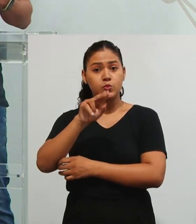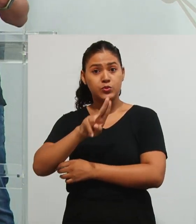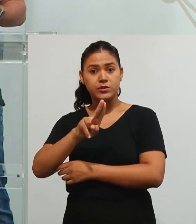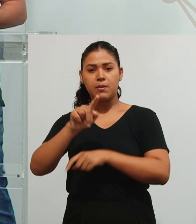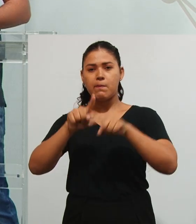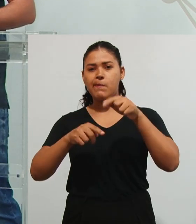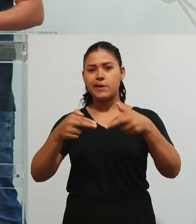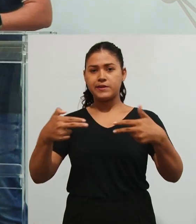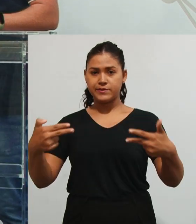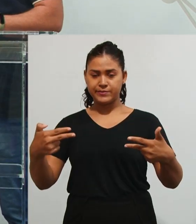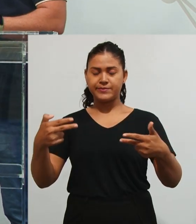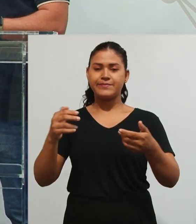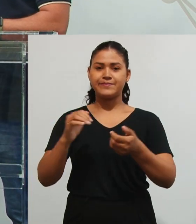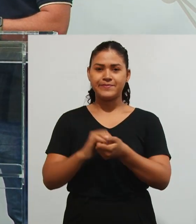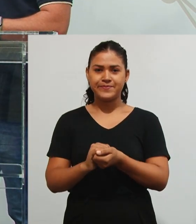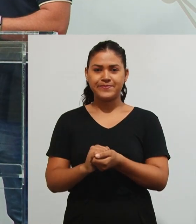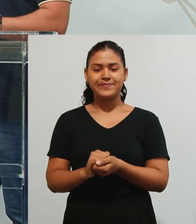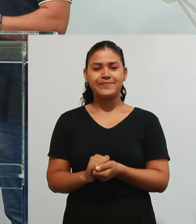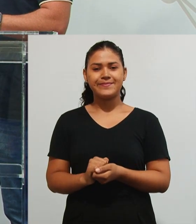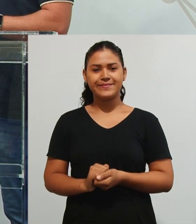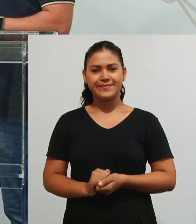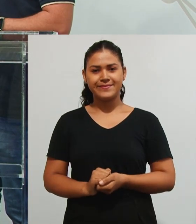ok? Vamos retomar nosso slide.